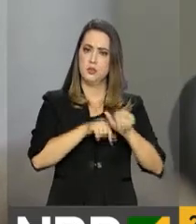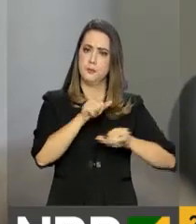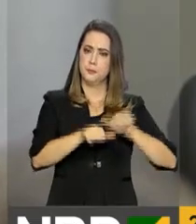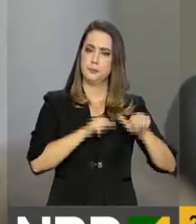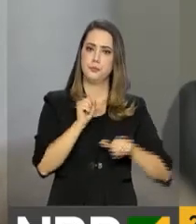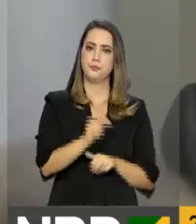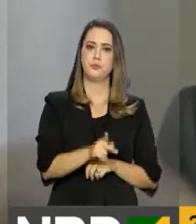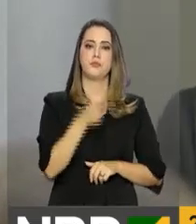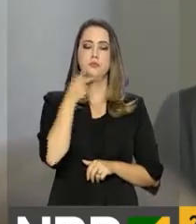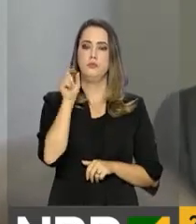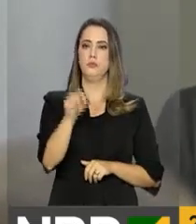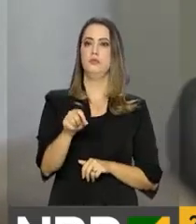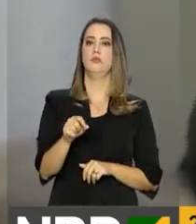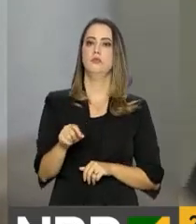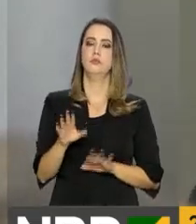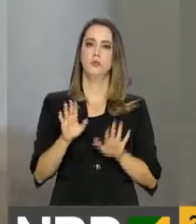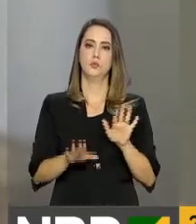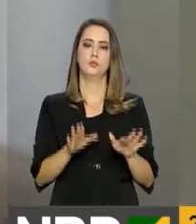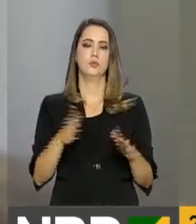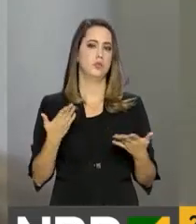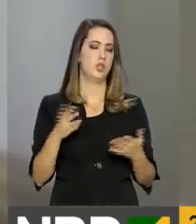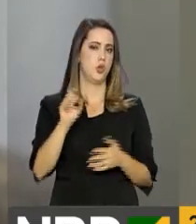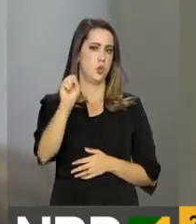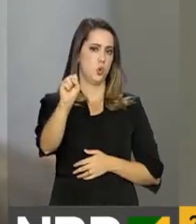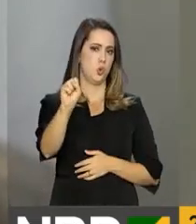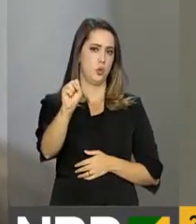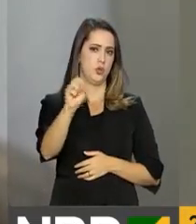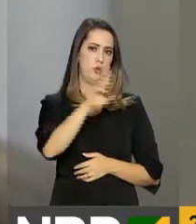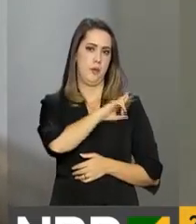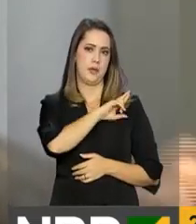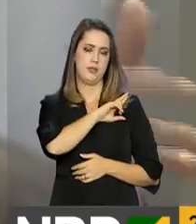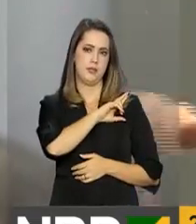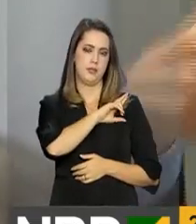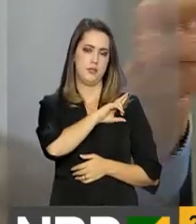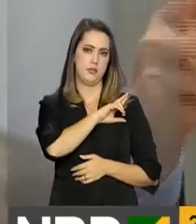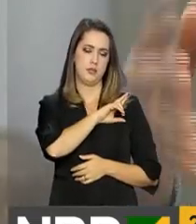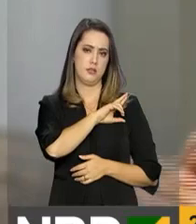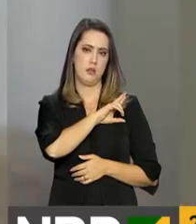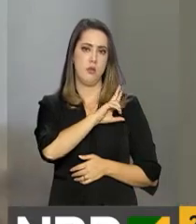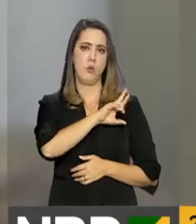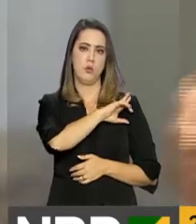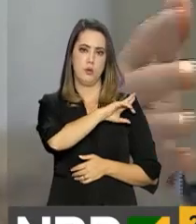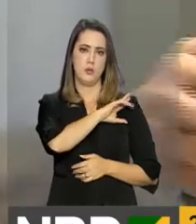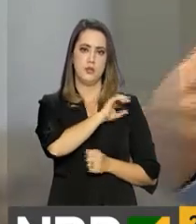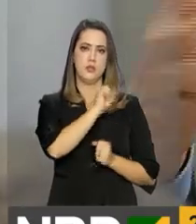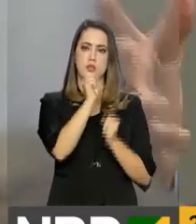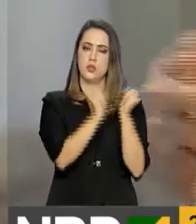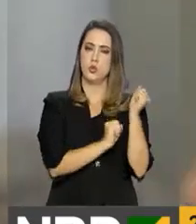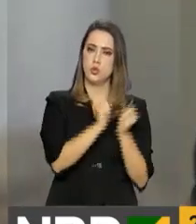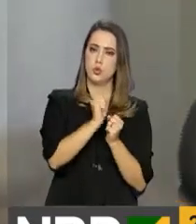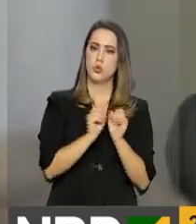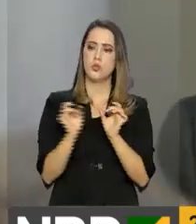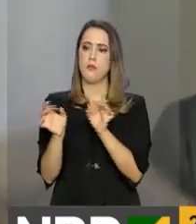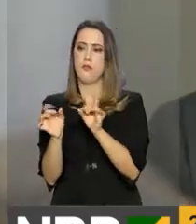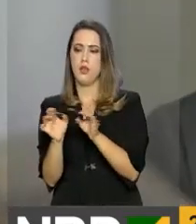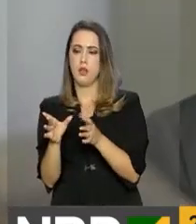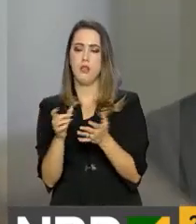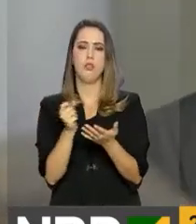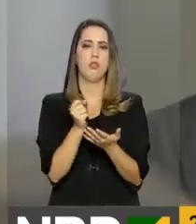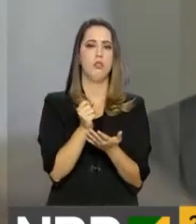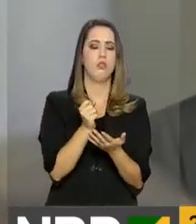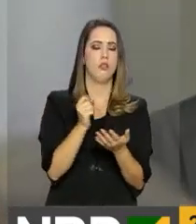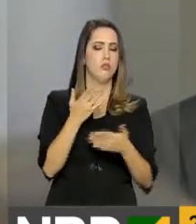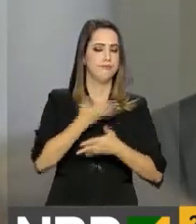Congresso, falaram mais ou menos 8 representantes das federações de indústria, comércio, serviço e 8 representantes das